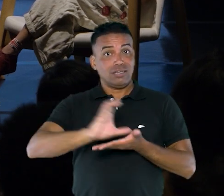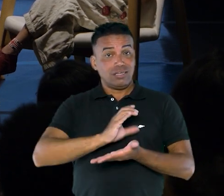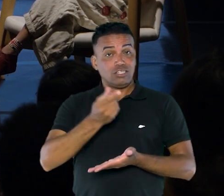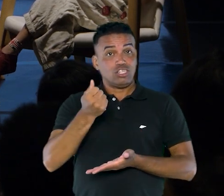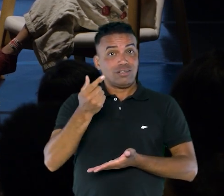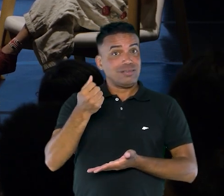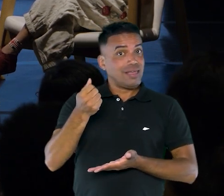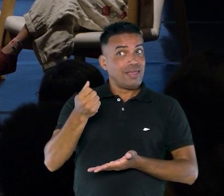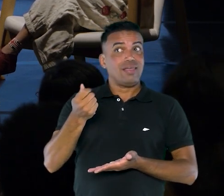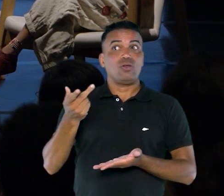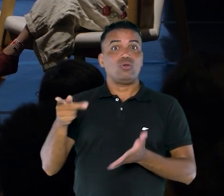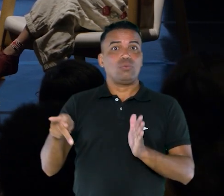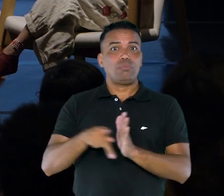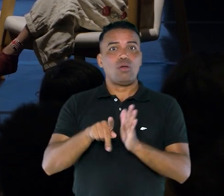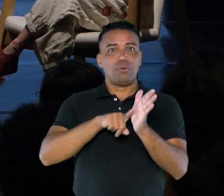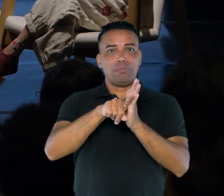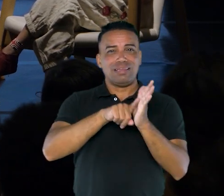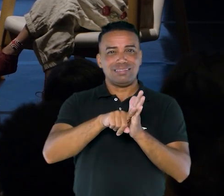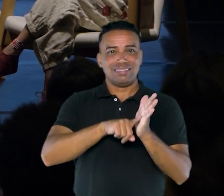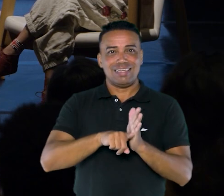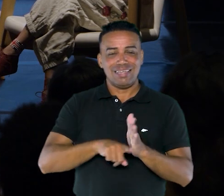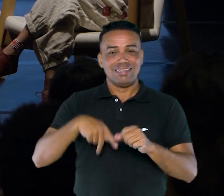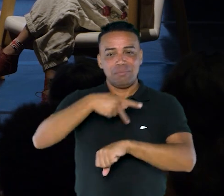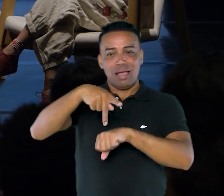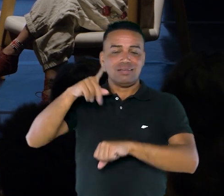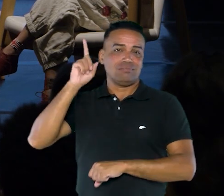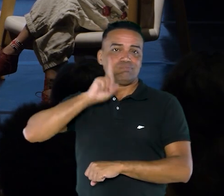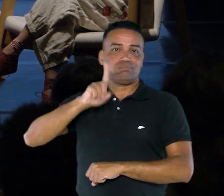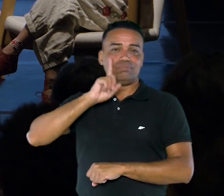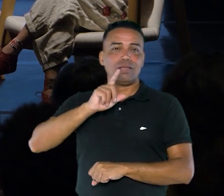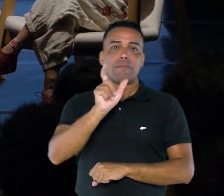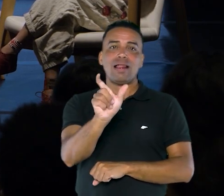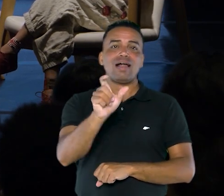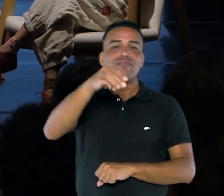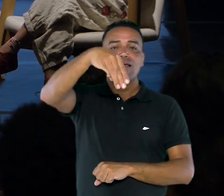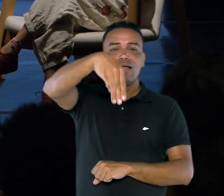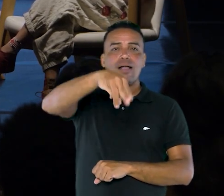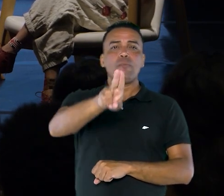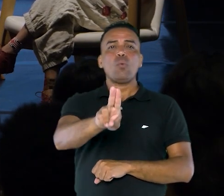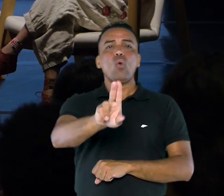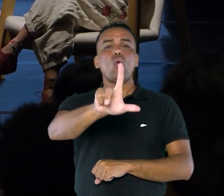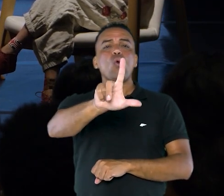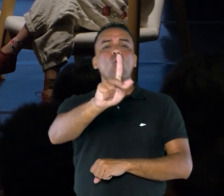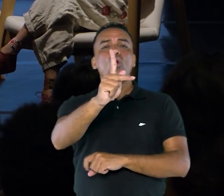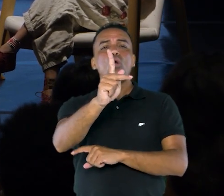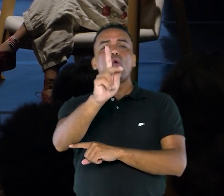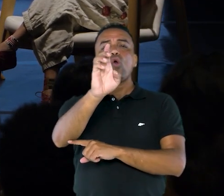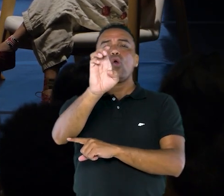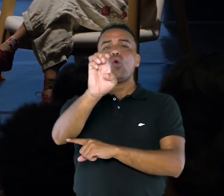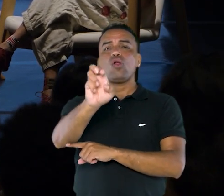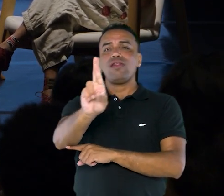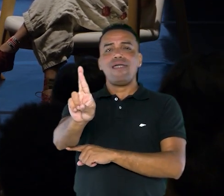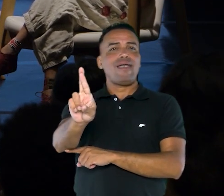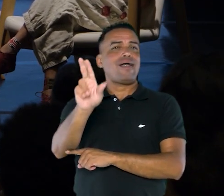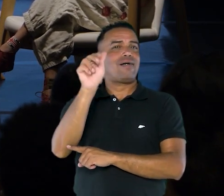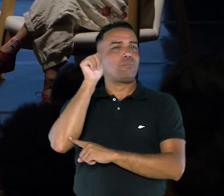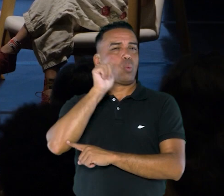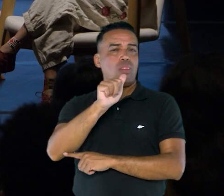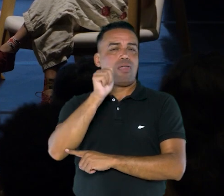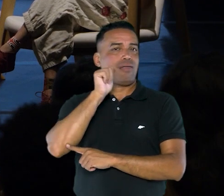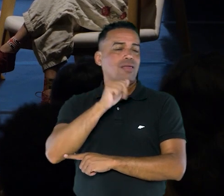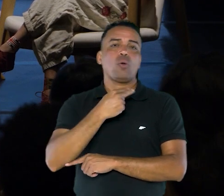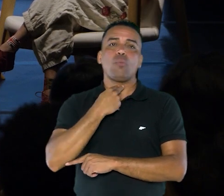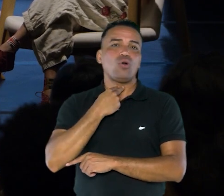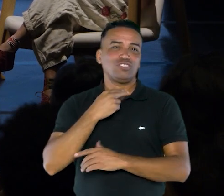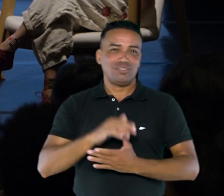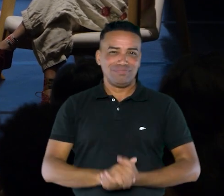dinheiro nas agências de pesquisa nos Estados Unidos é a palavra mulher. É incrível. É